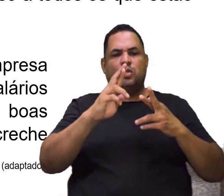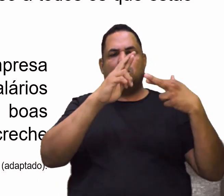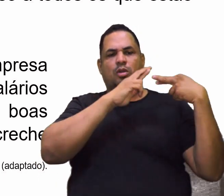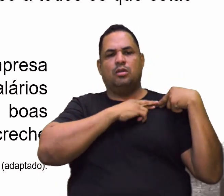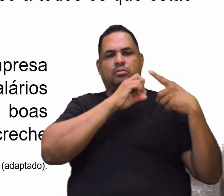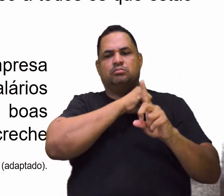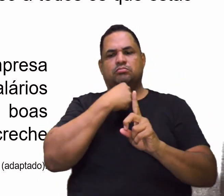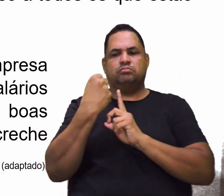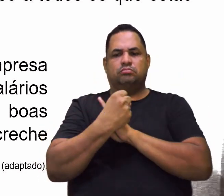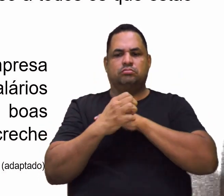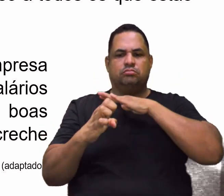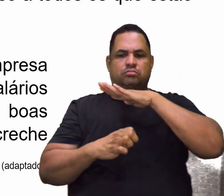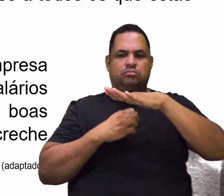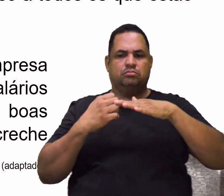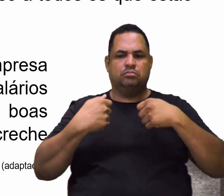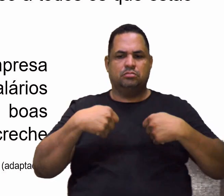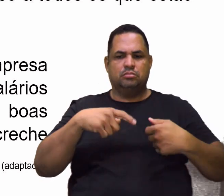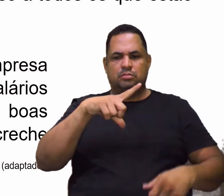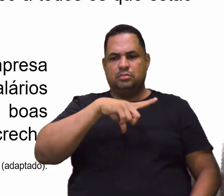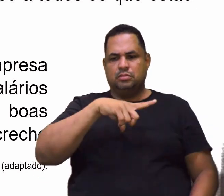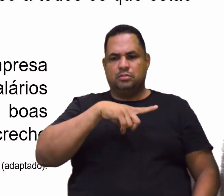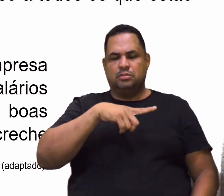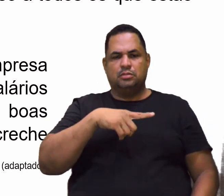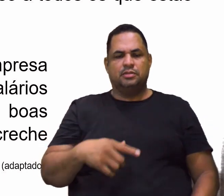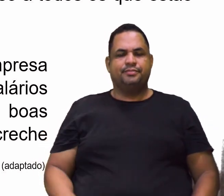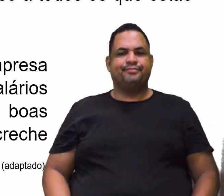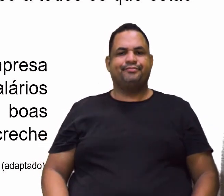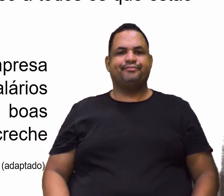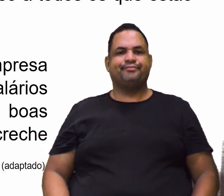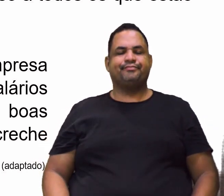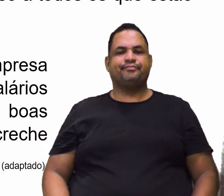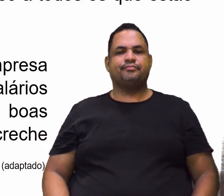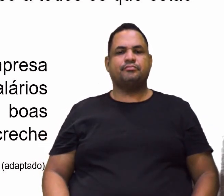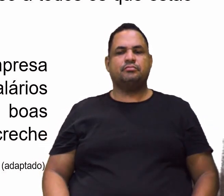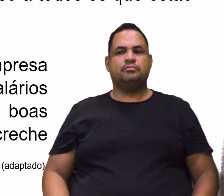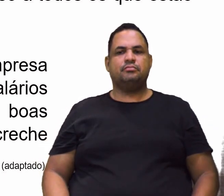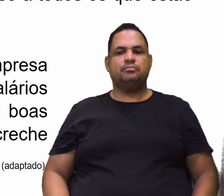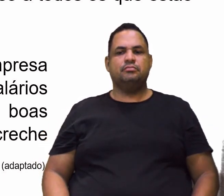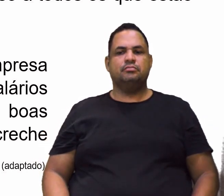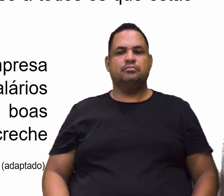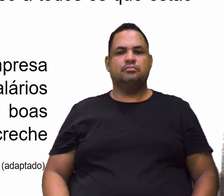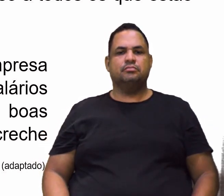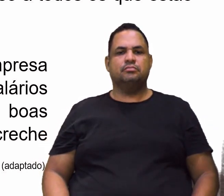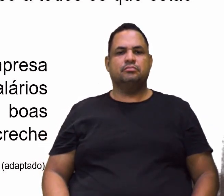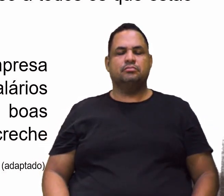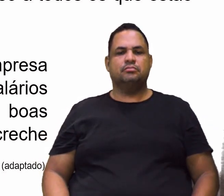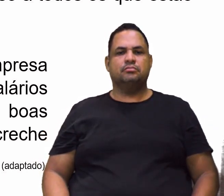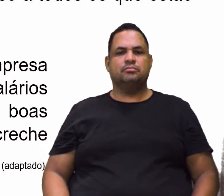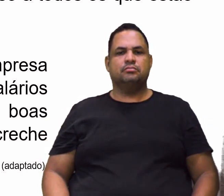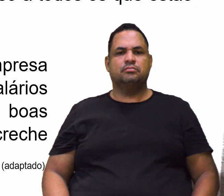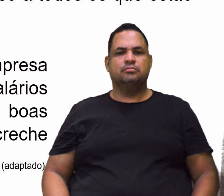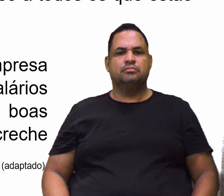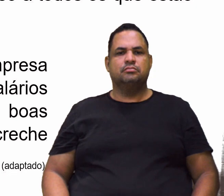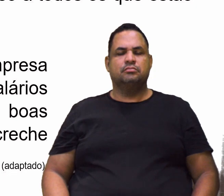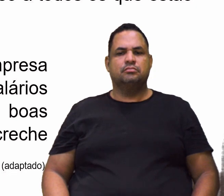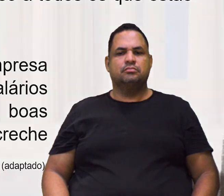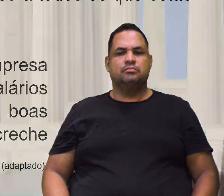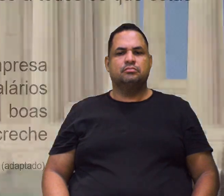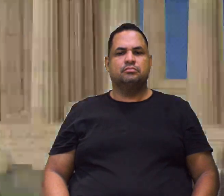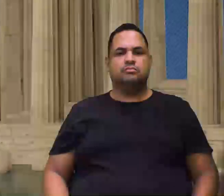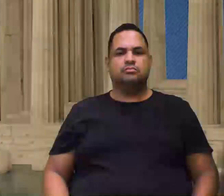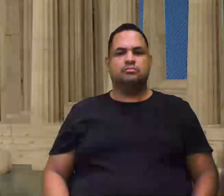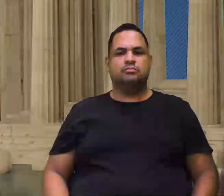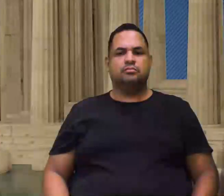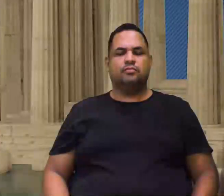responsabilidade social das empresas. Uma empresa, veja bem, você já deve, vem